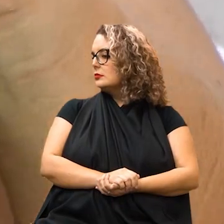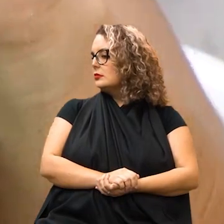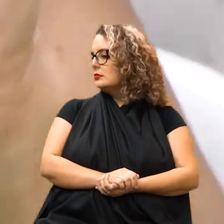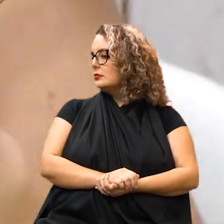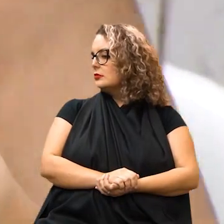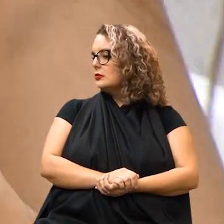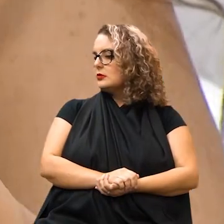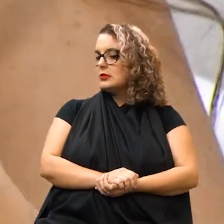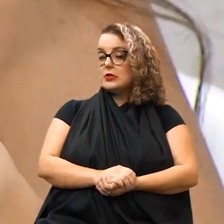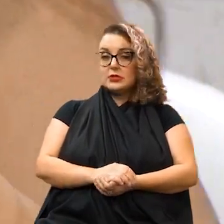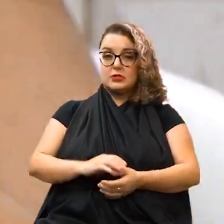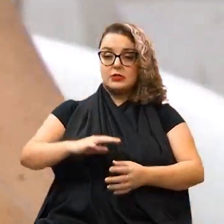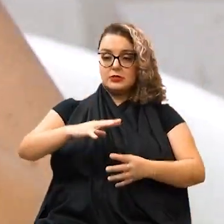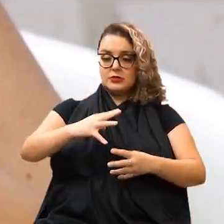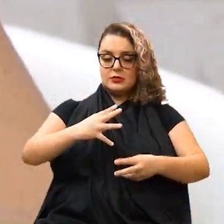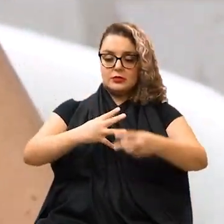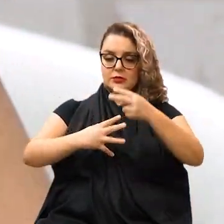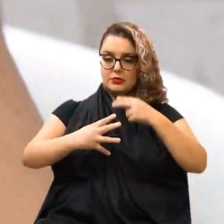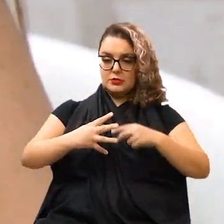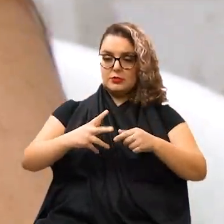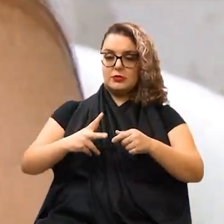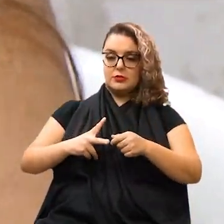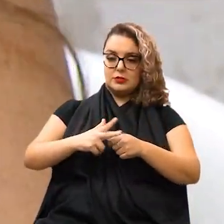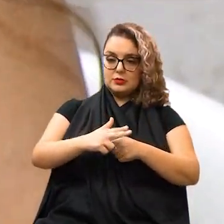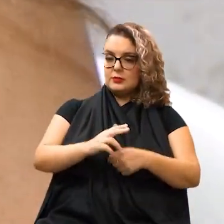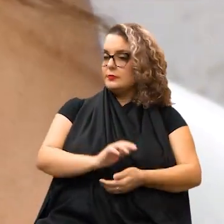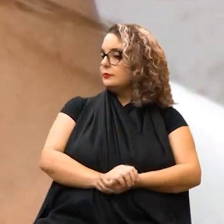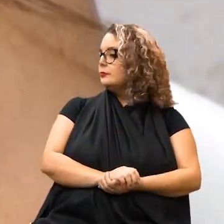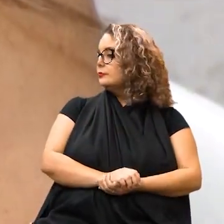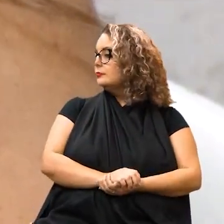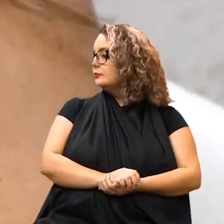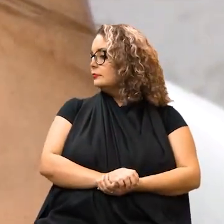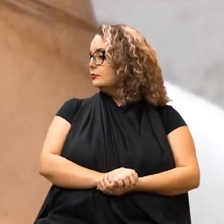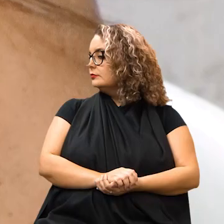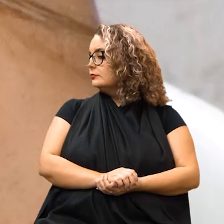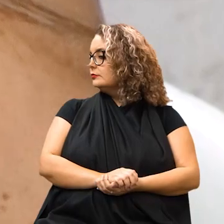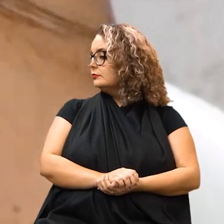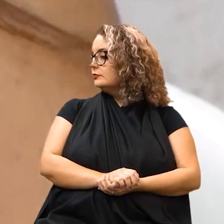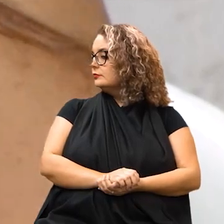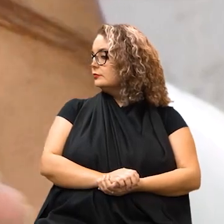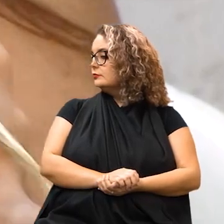voltas, seguro ele, vou cortar esse excesso aqui de fio.